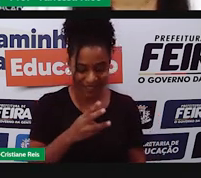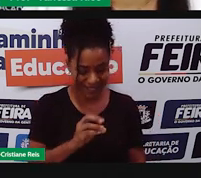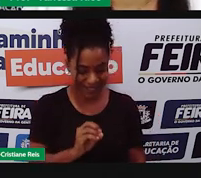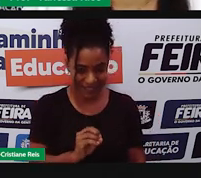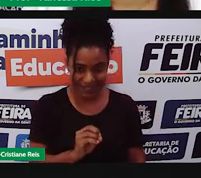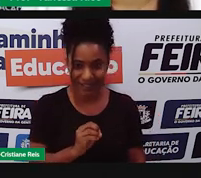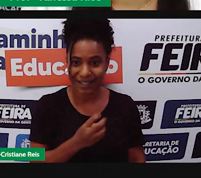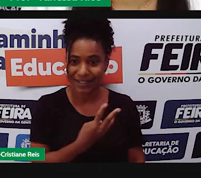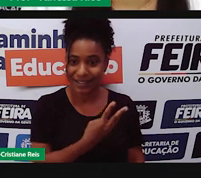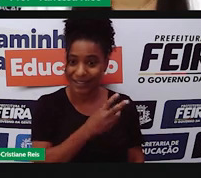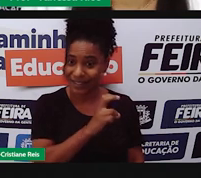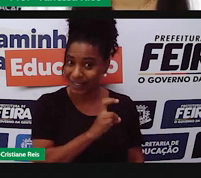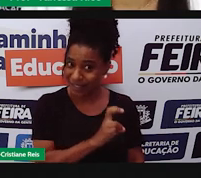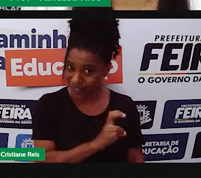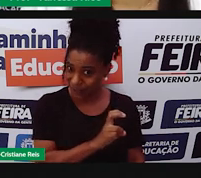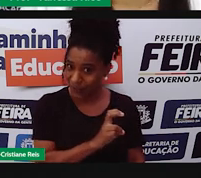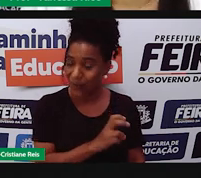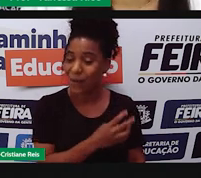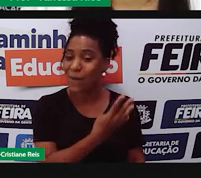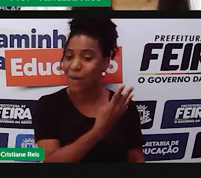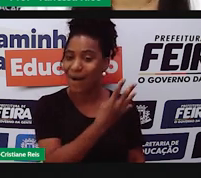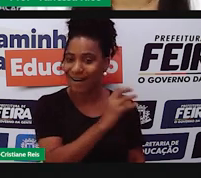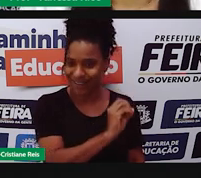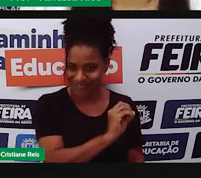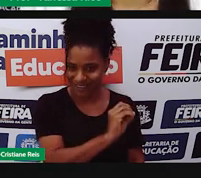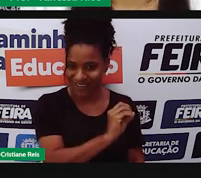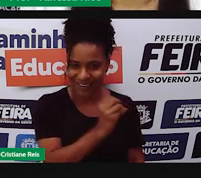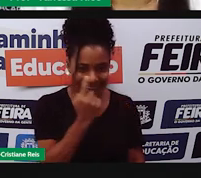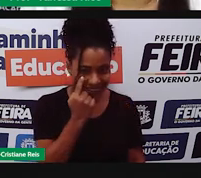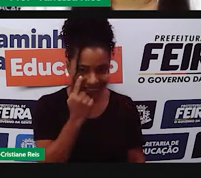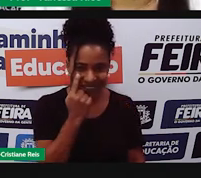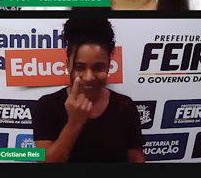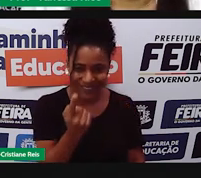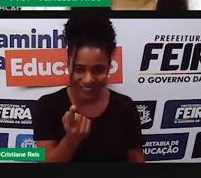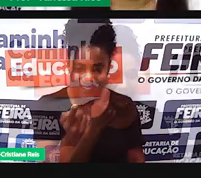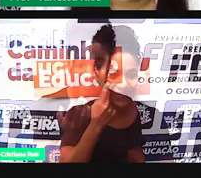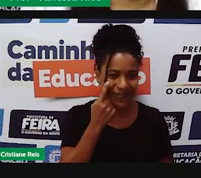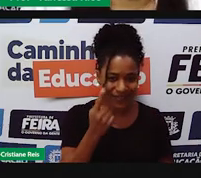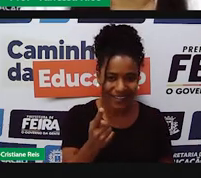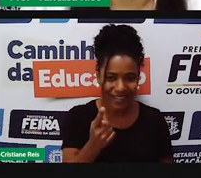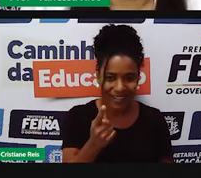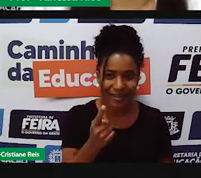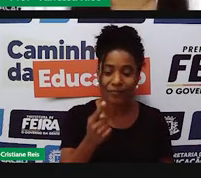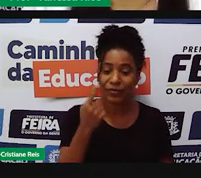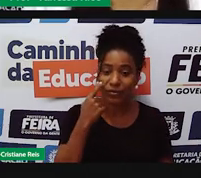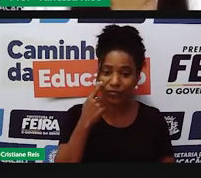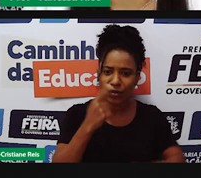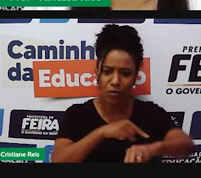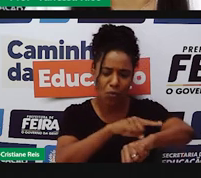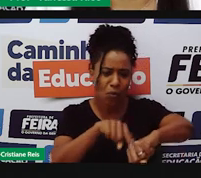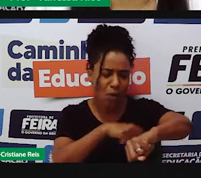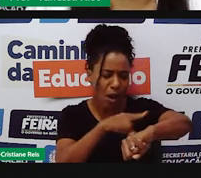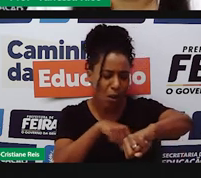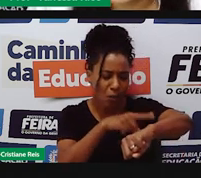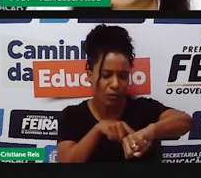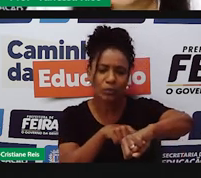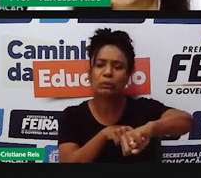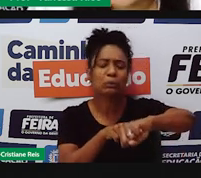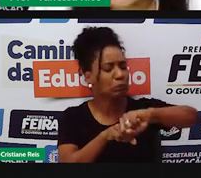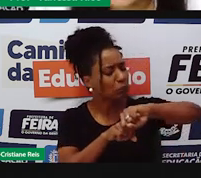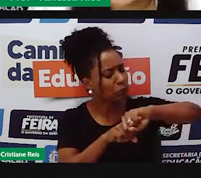25, 30, 35, 40. Então, quando a gente olha para esse relógio e alguém pergunta que